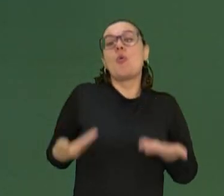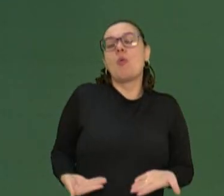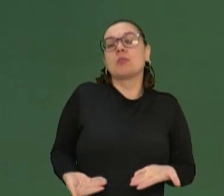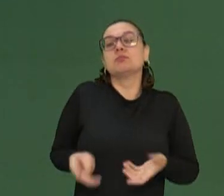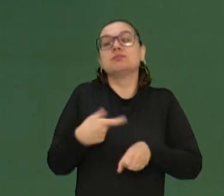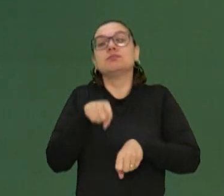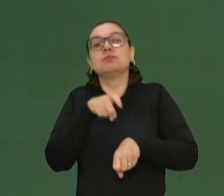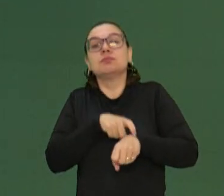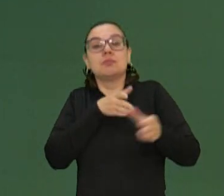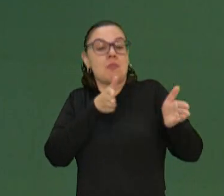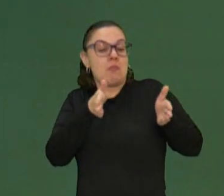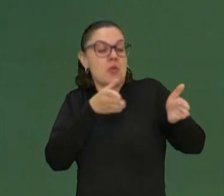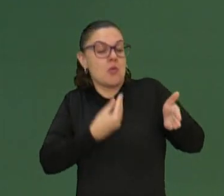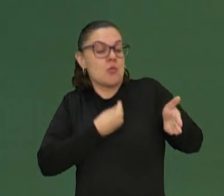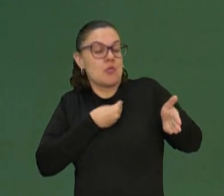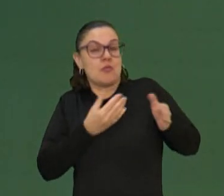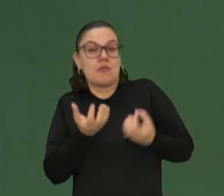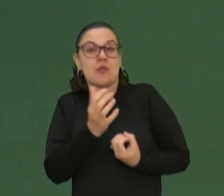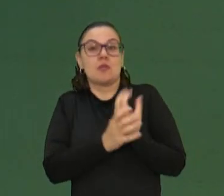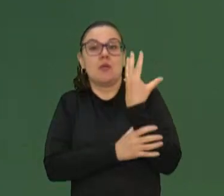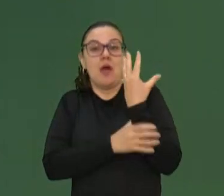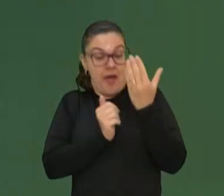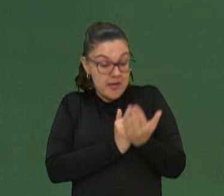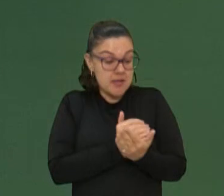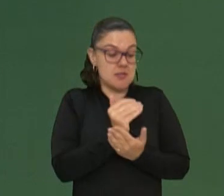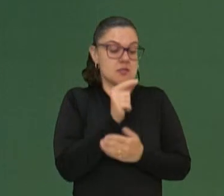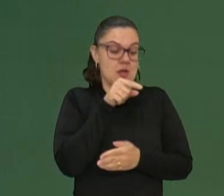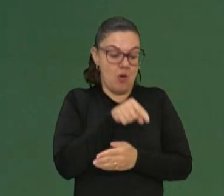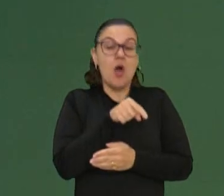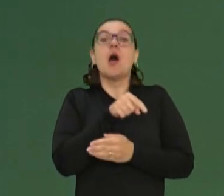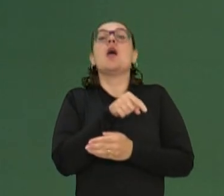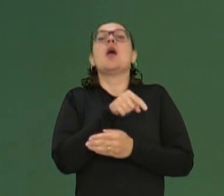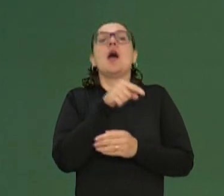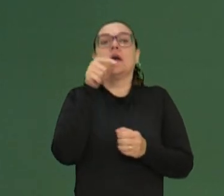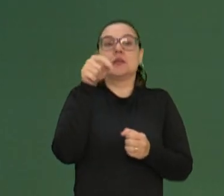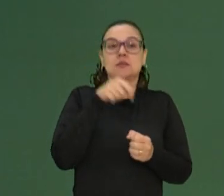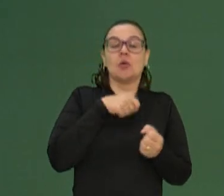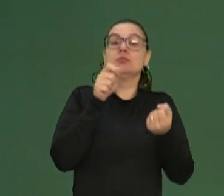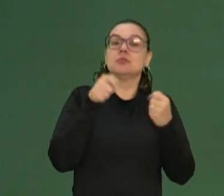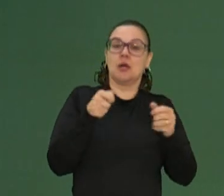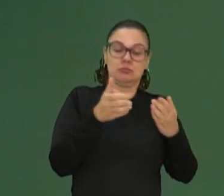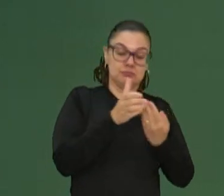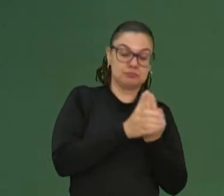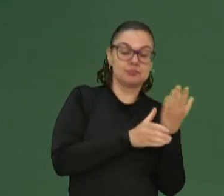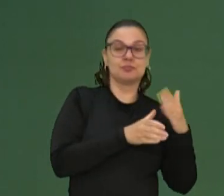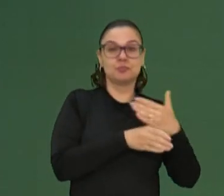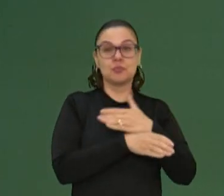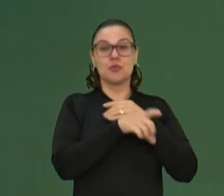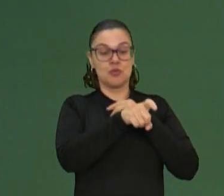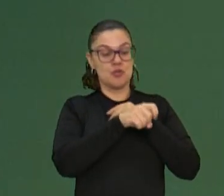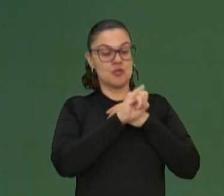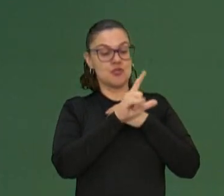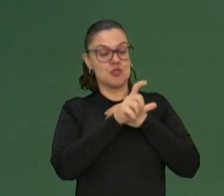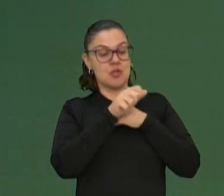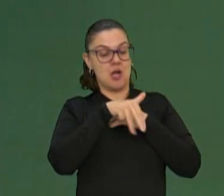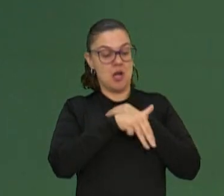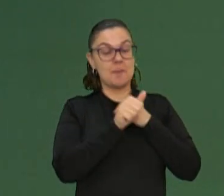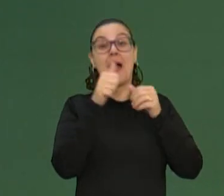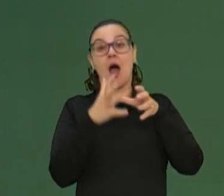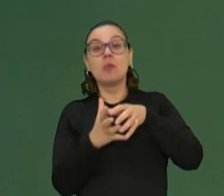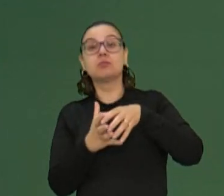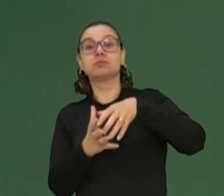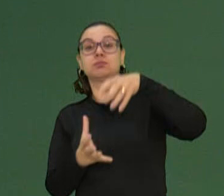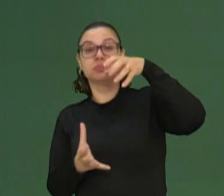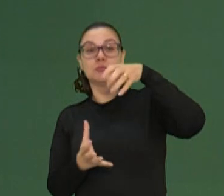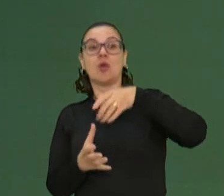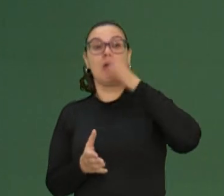nós estamos falando. A etapa inicial da vida da planta tem vários caminhos para surgir um xilema. A vida adulta da